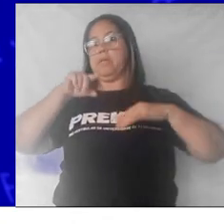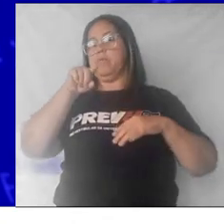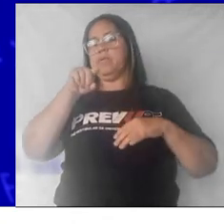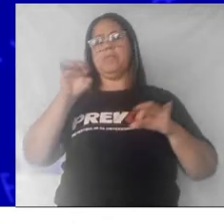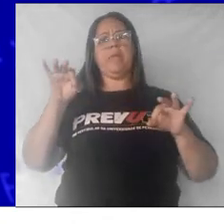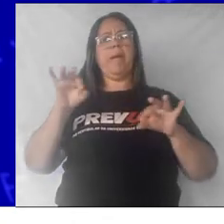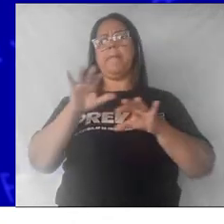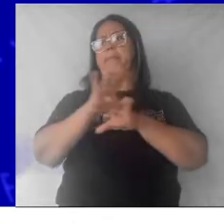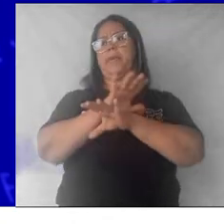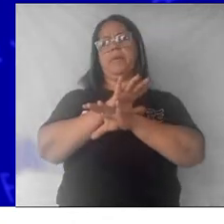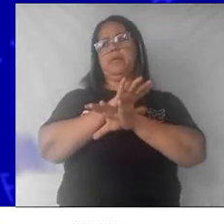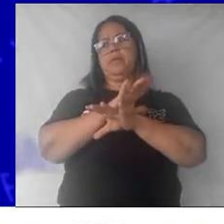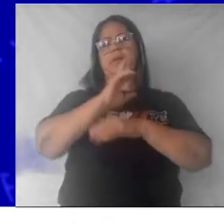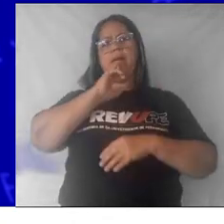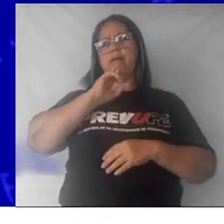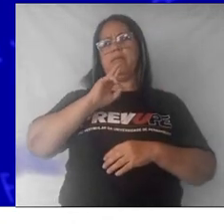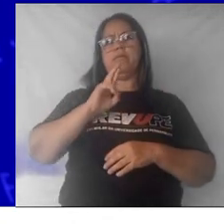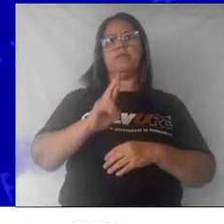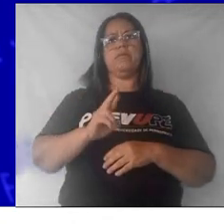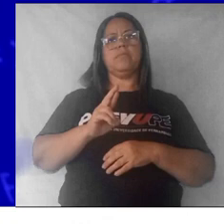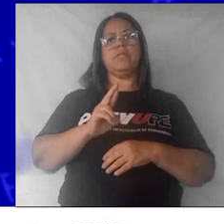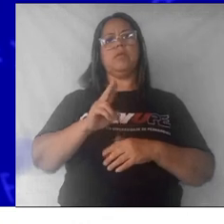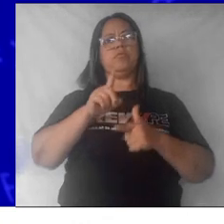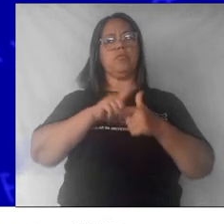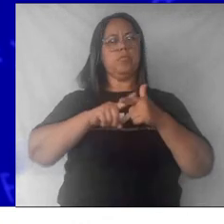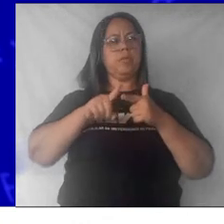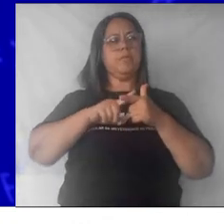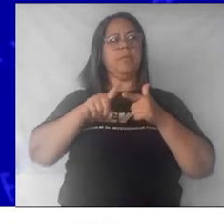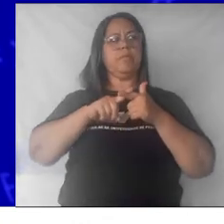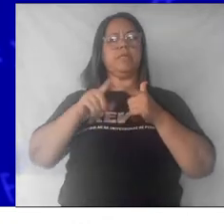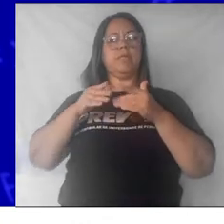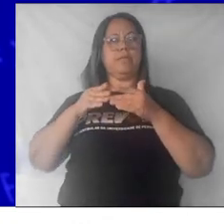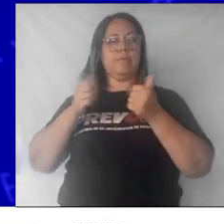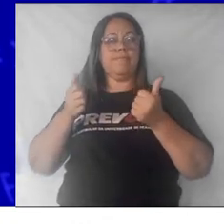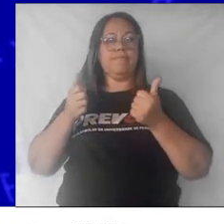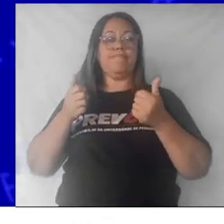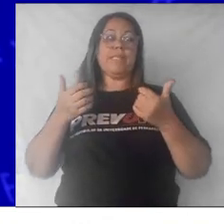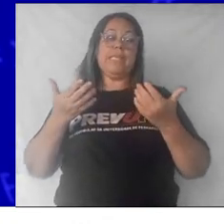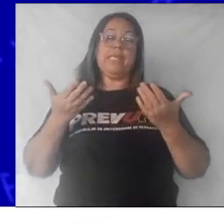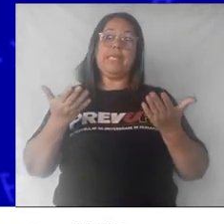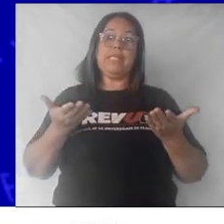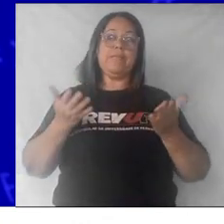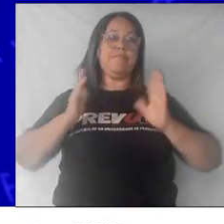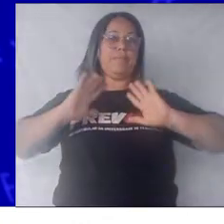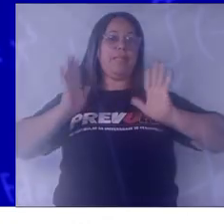vai estar preparado para responder os problemas solicitados. Então,